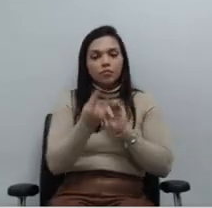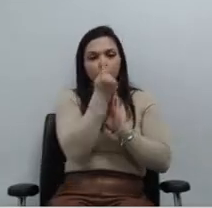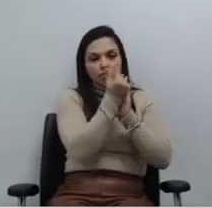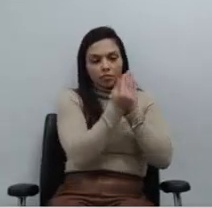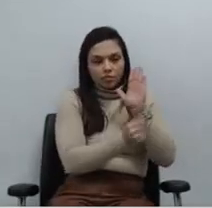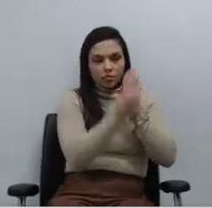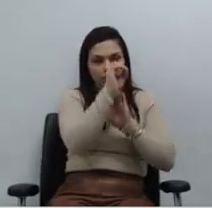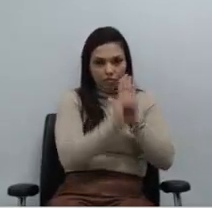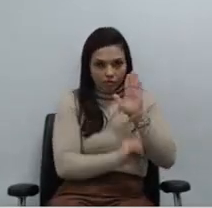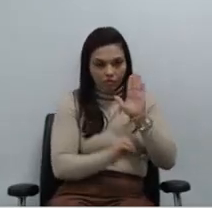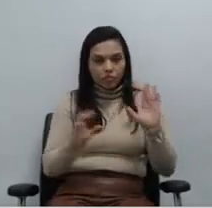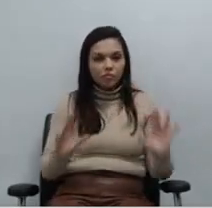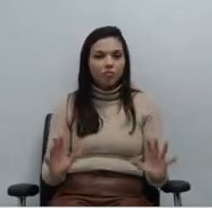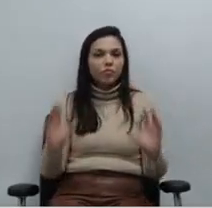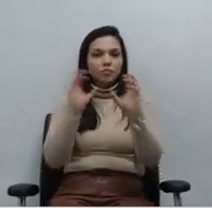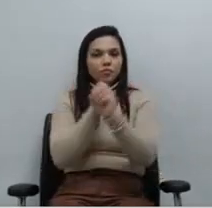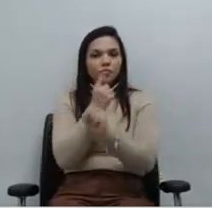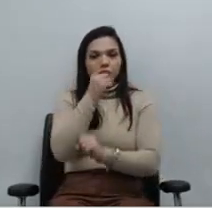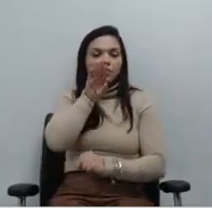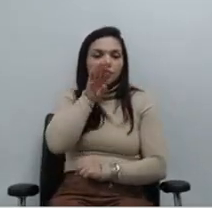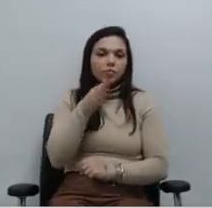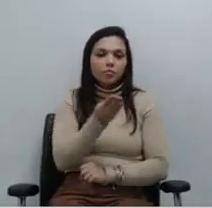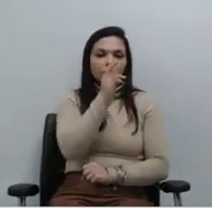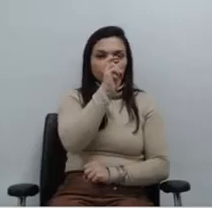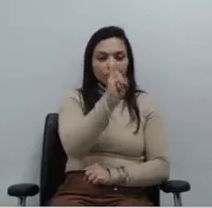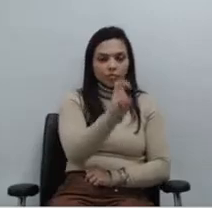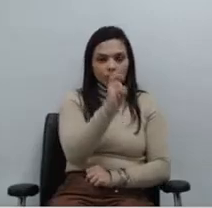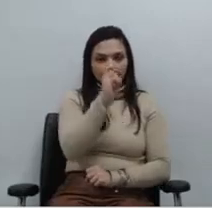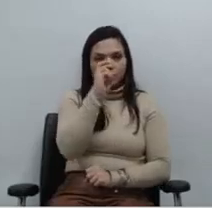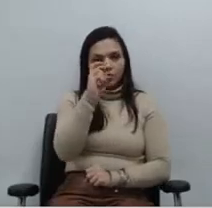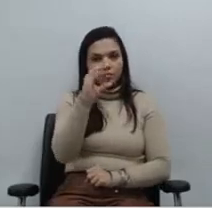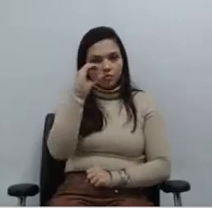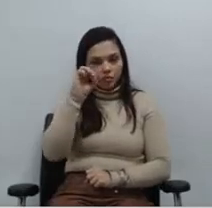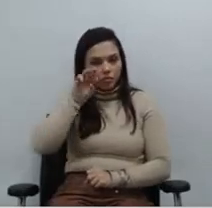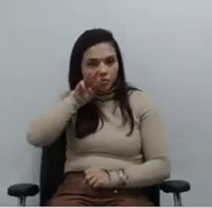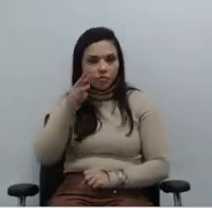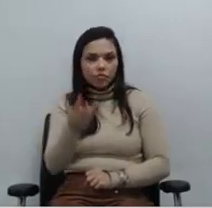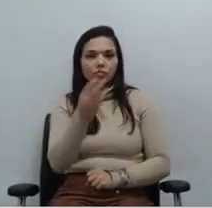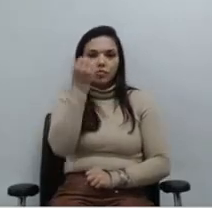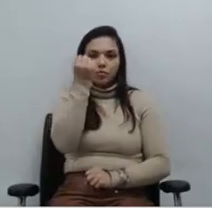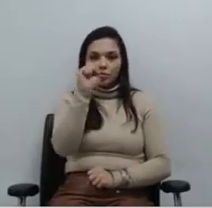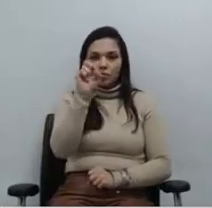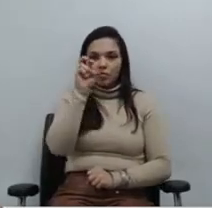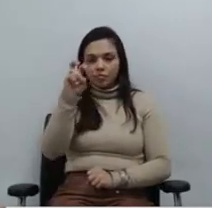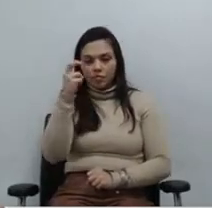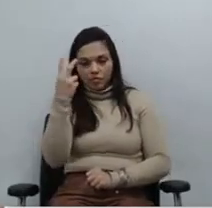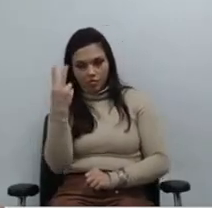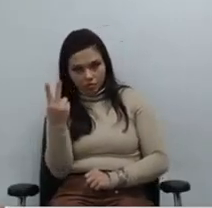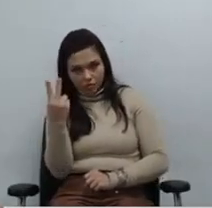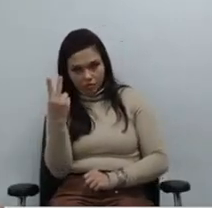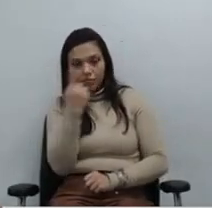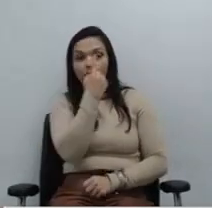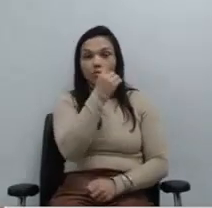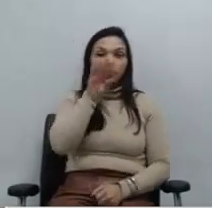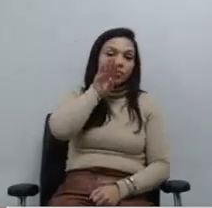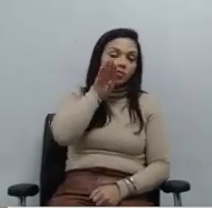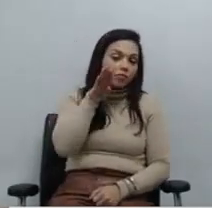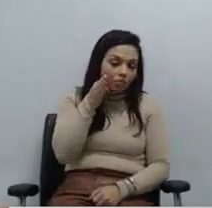de aproximadamente 1.550 milhões 852 e 500 mil, não,